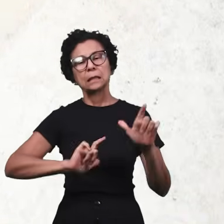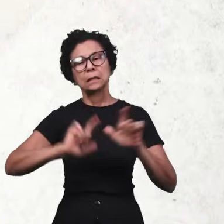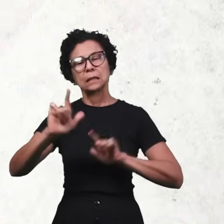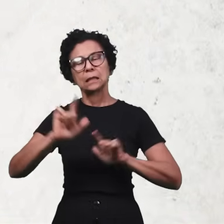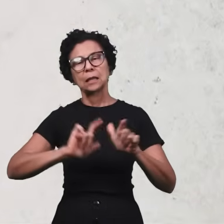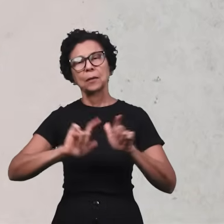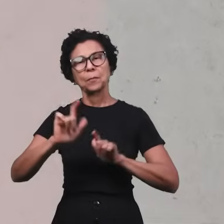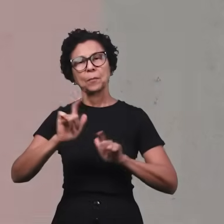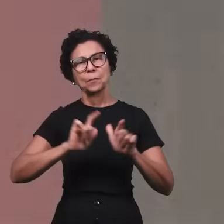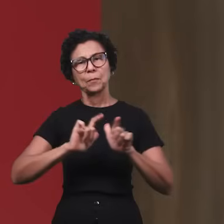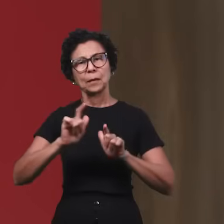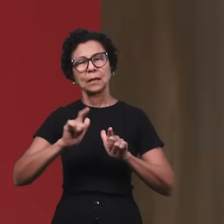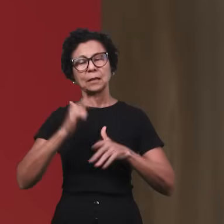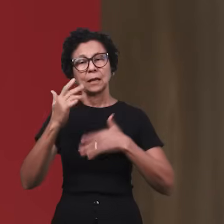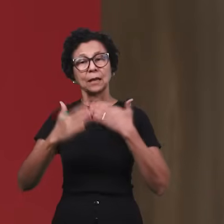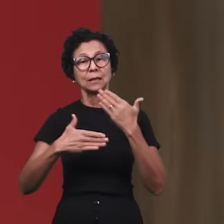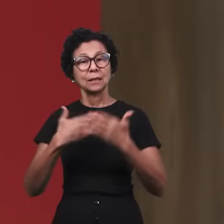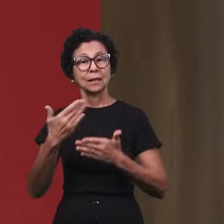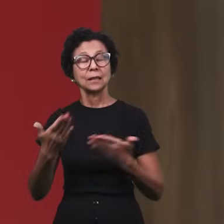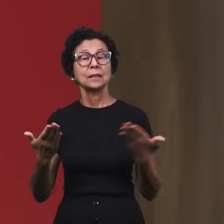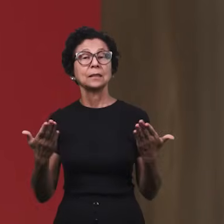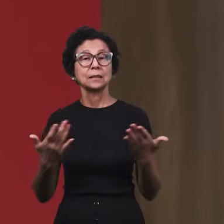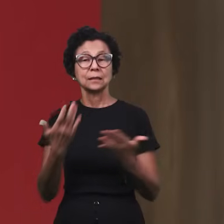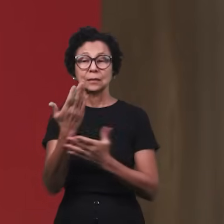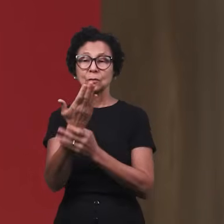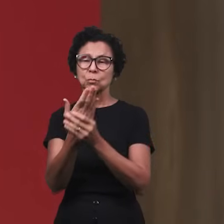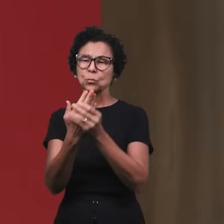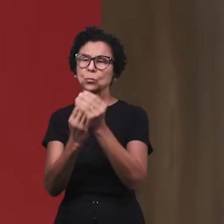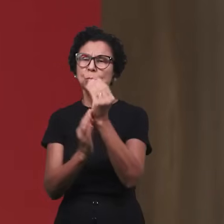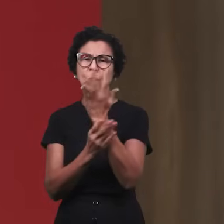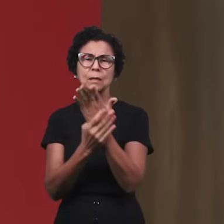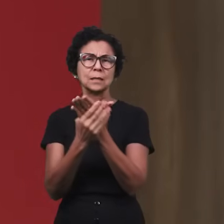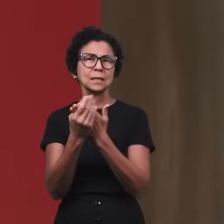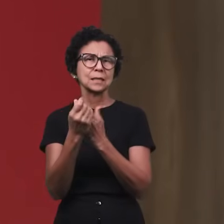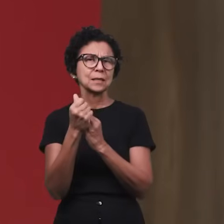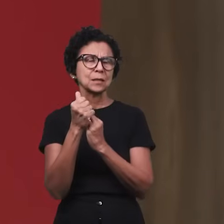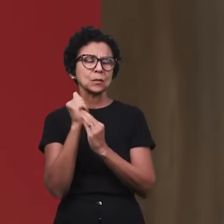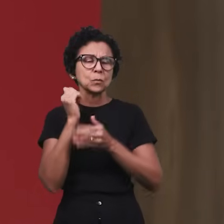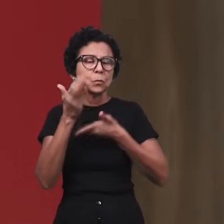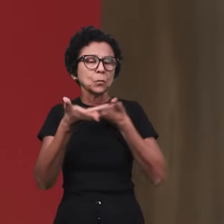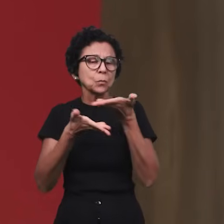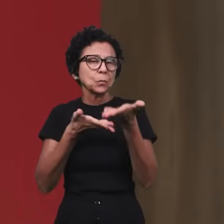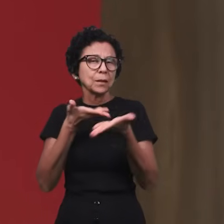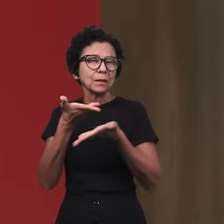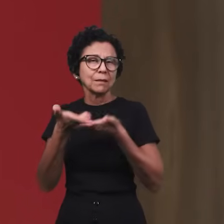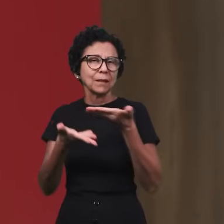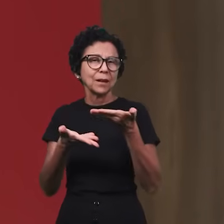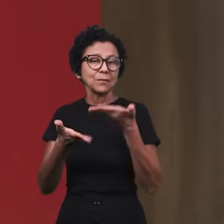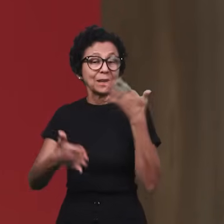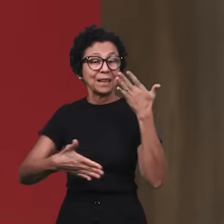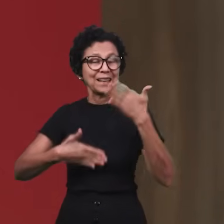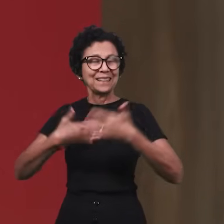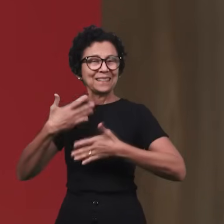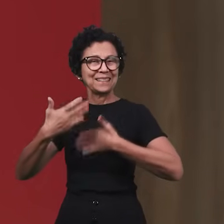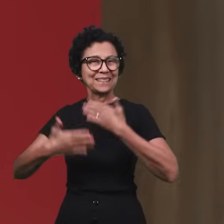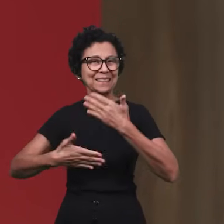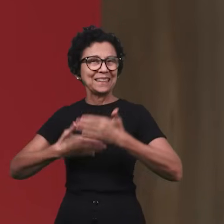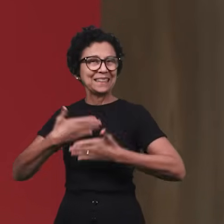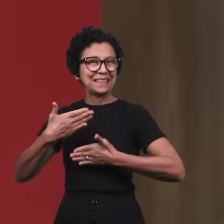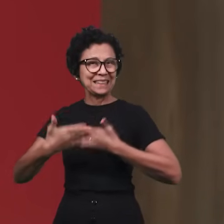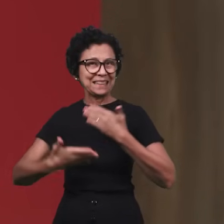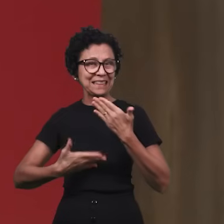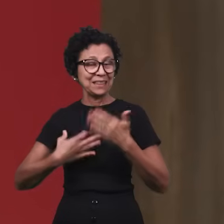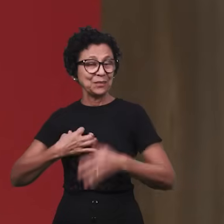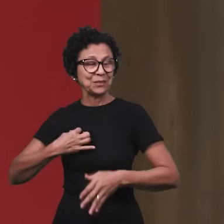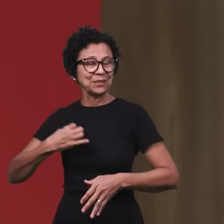Esse trabalhar de boa vontade significava que essa mulher ela trabalhava com zelo, com alegria e de